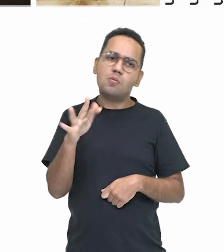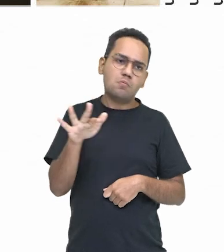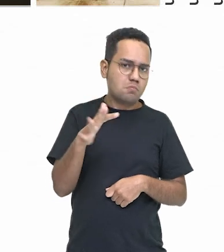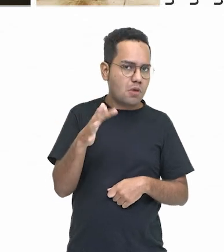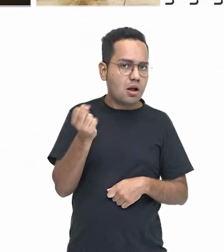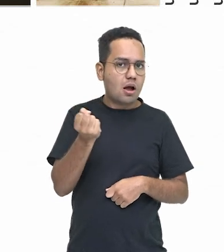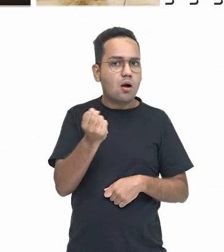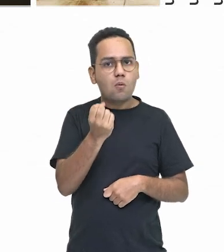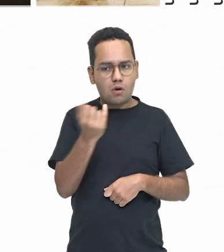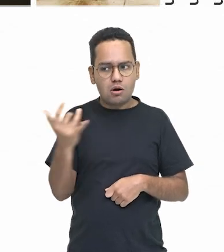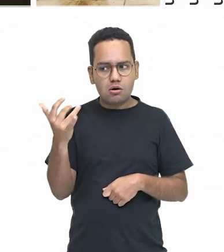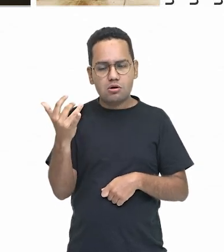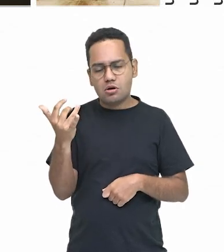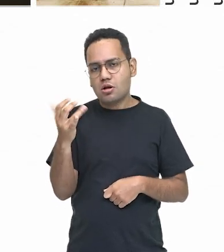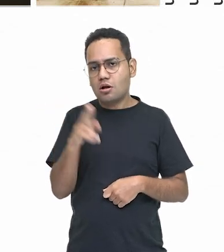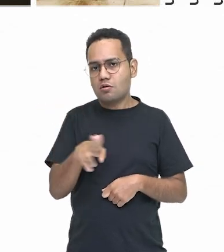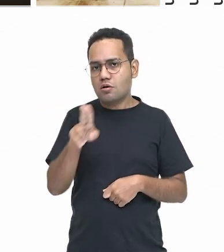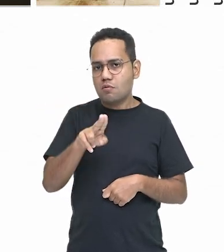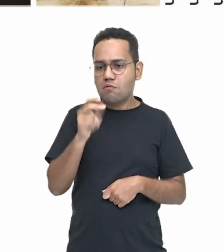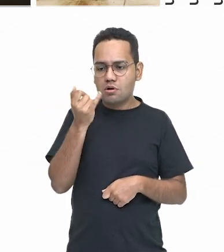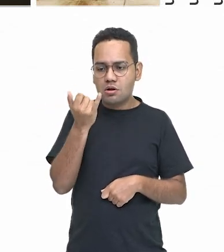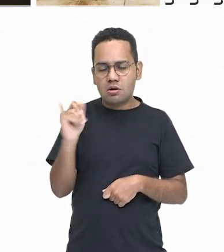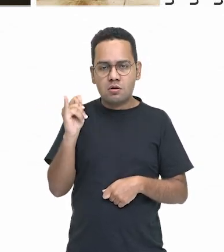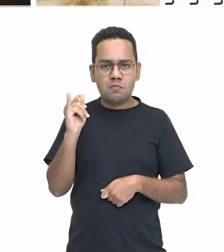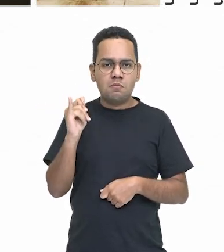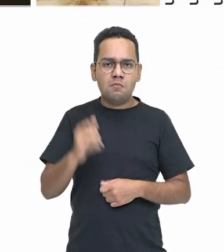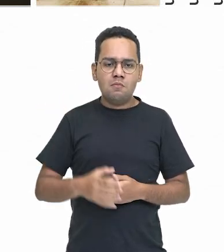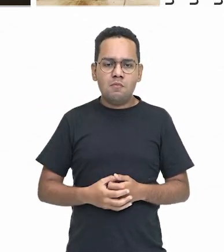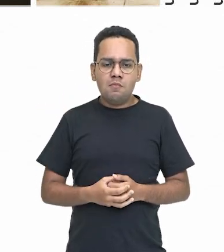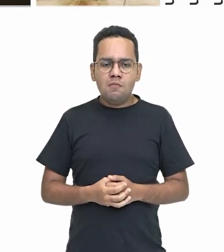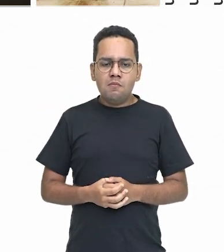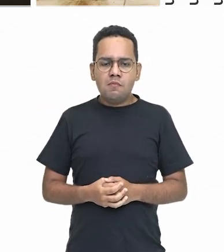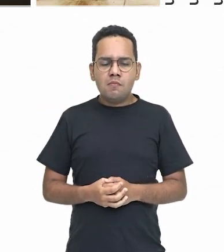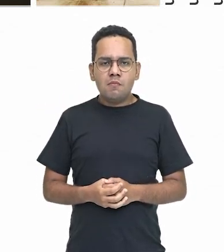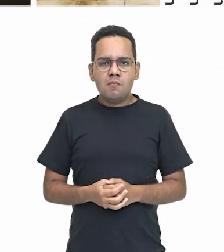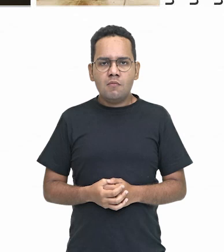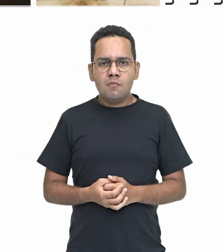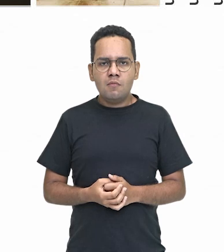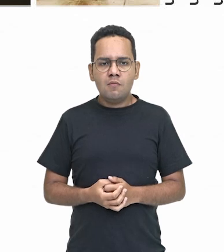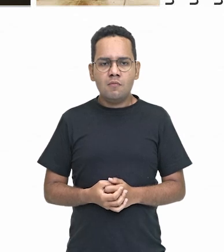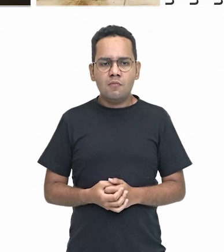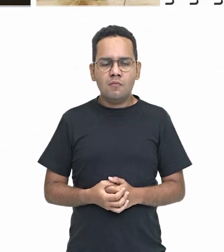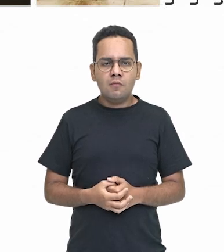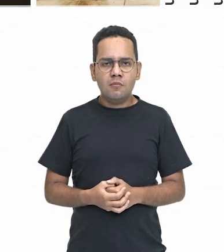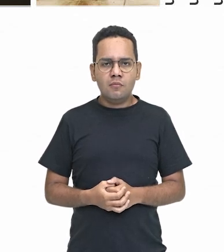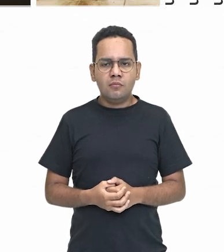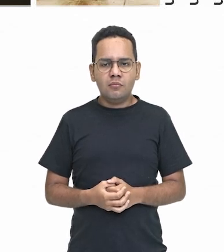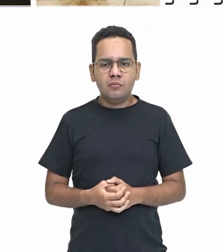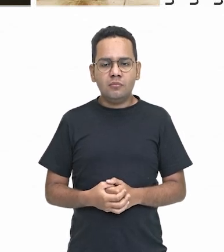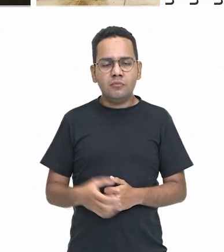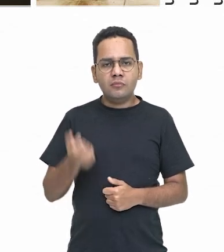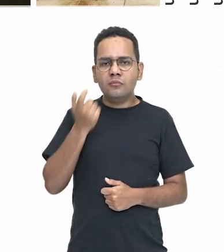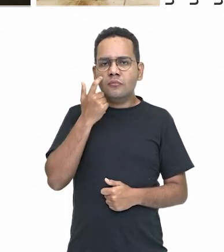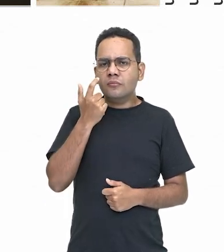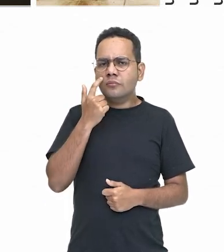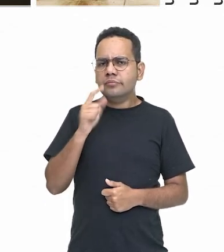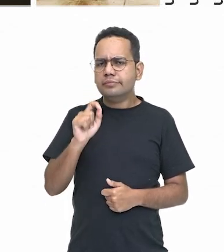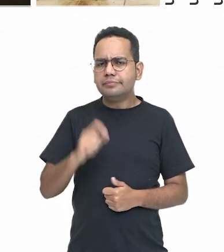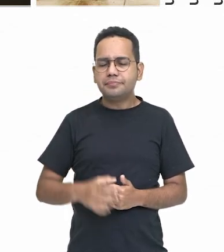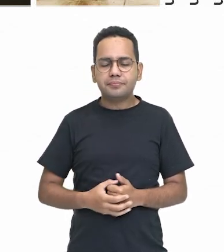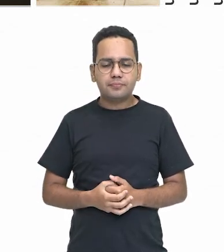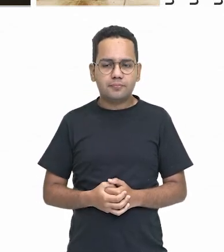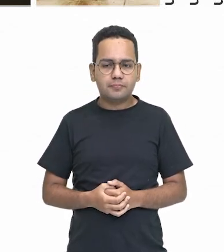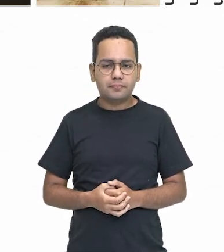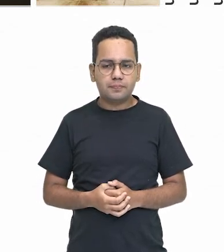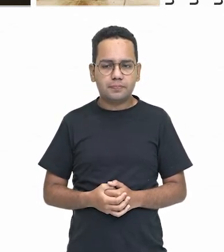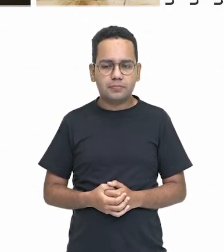você consome de energia elétrica, pessoal. Então, o que a gente vai ver agora é como a